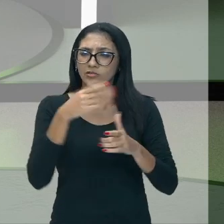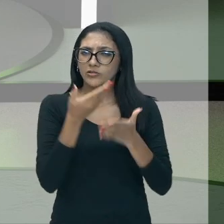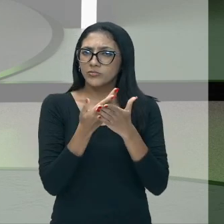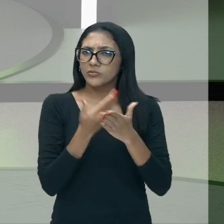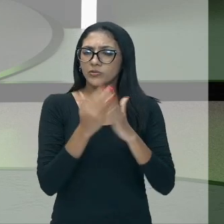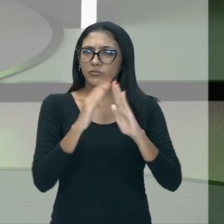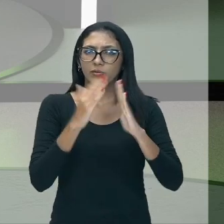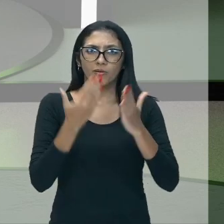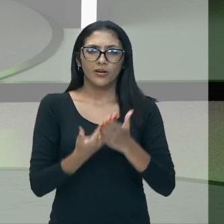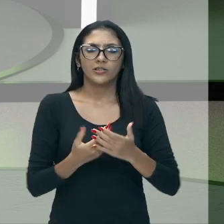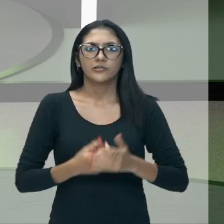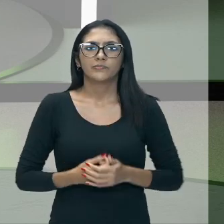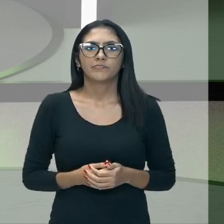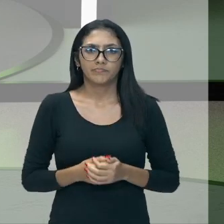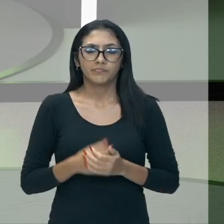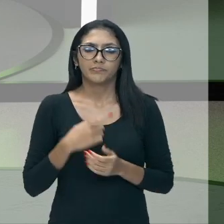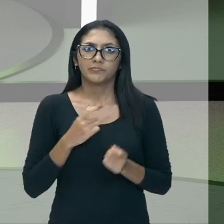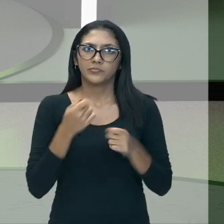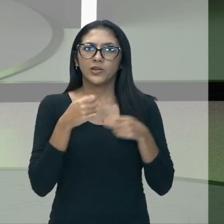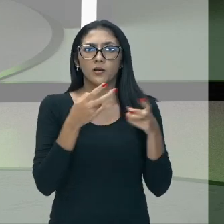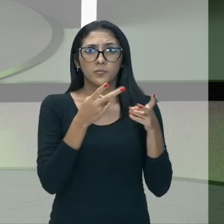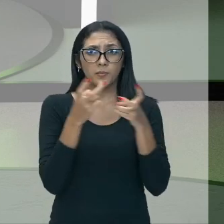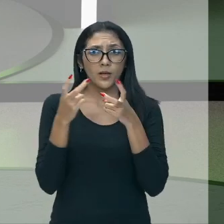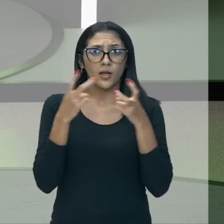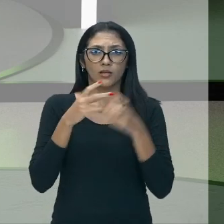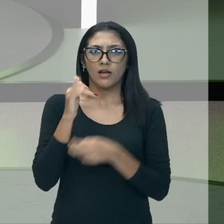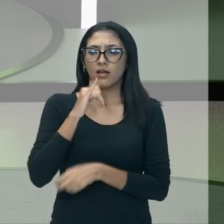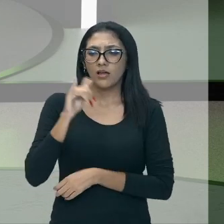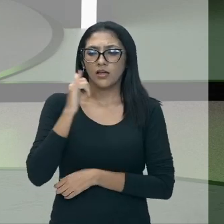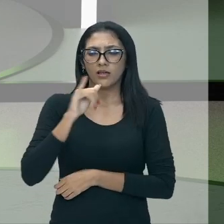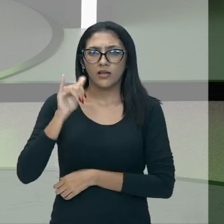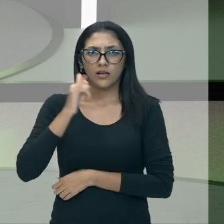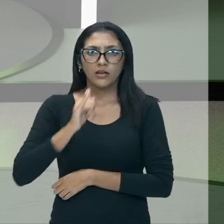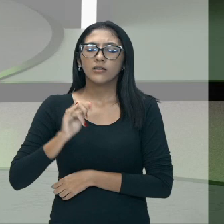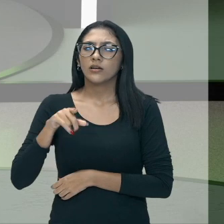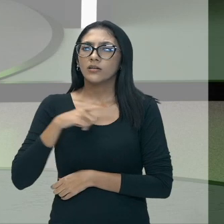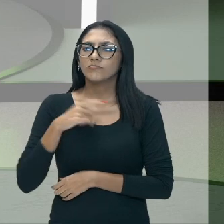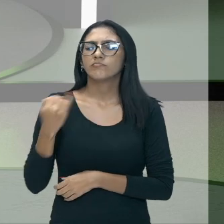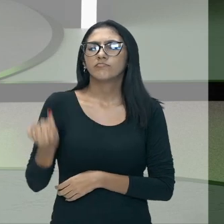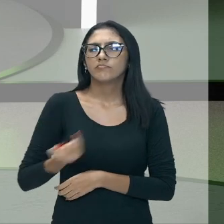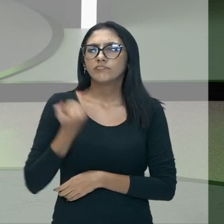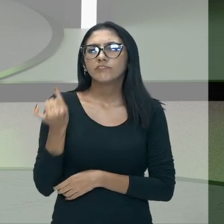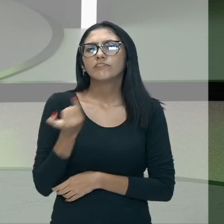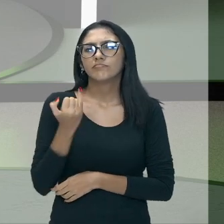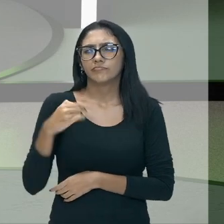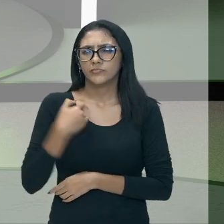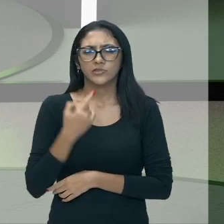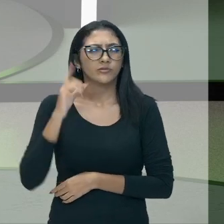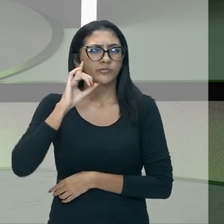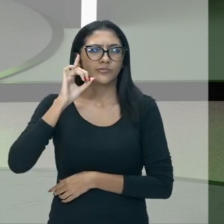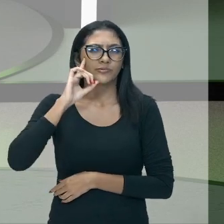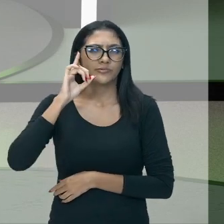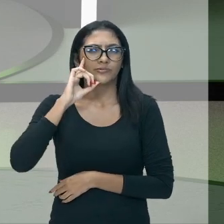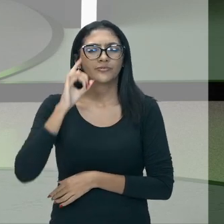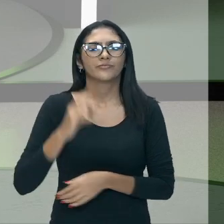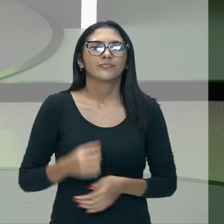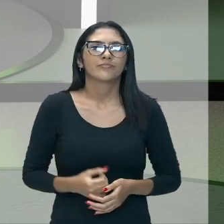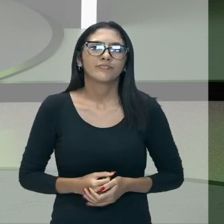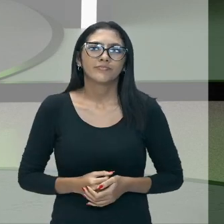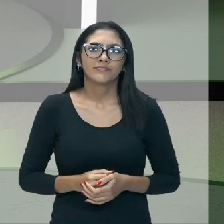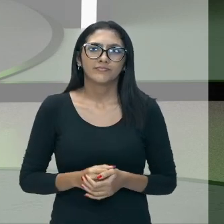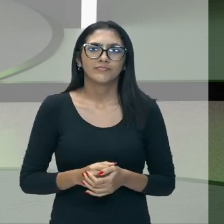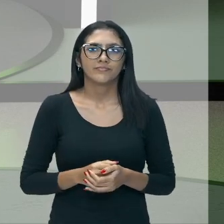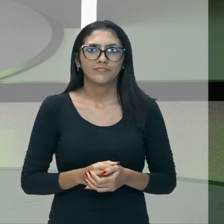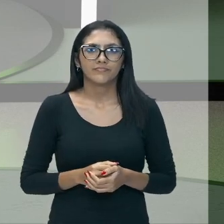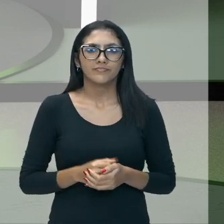momento nós podemos perceber como a energia elétrica ela é fundamental no nosso cotidiano. Porque